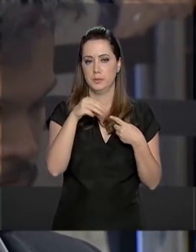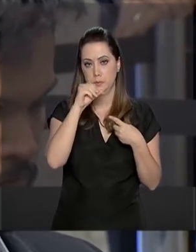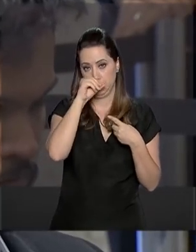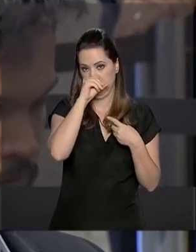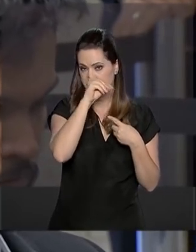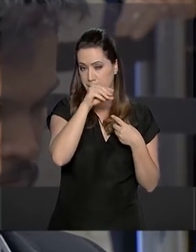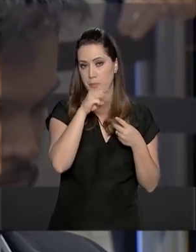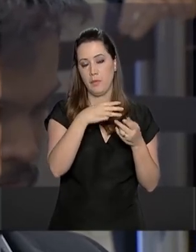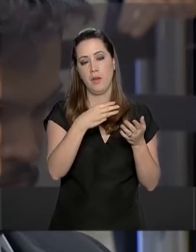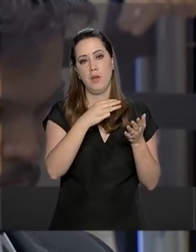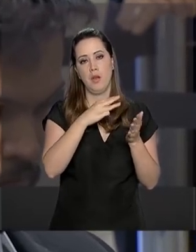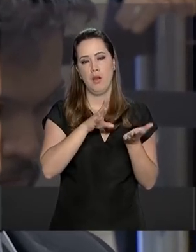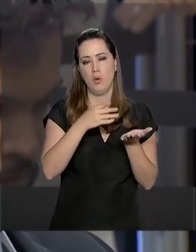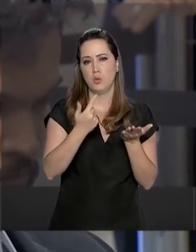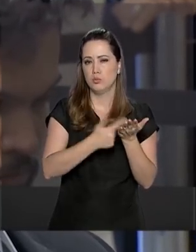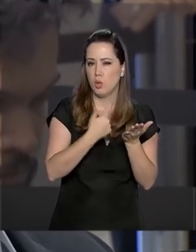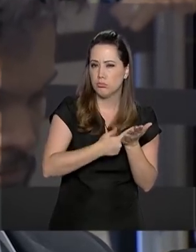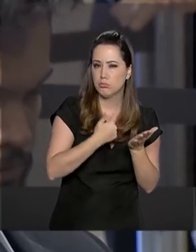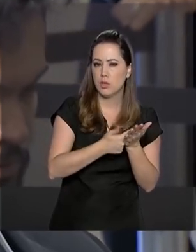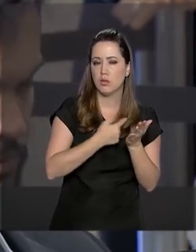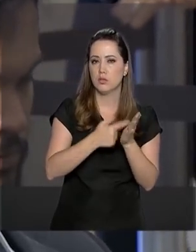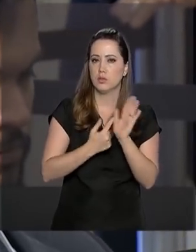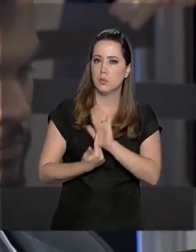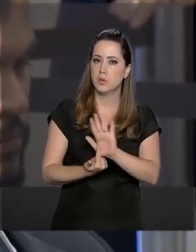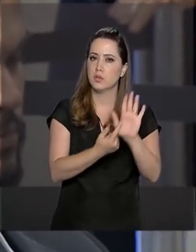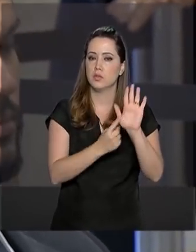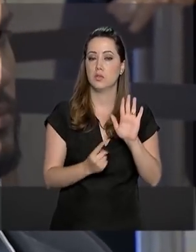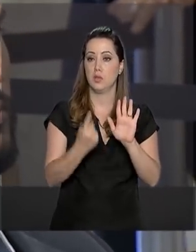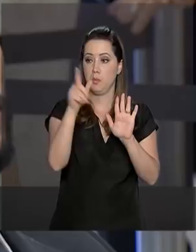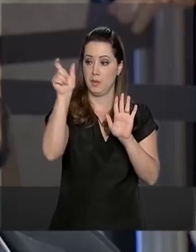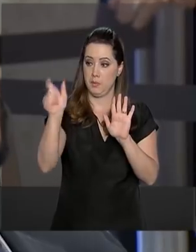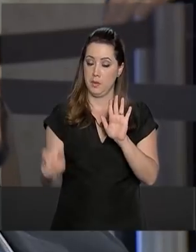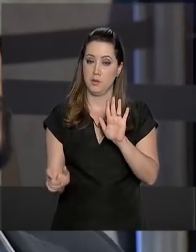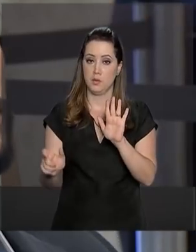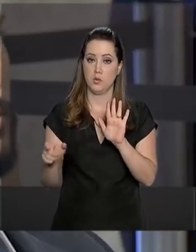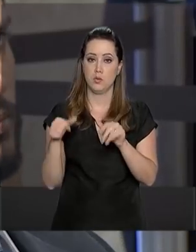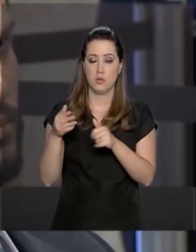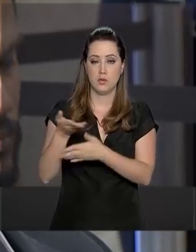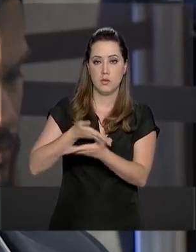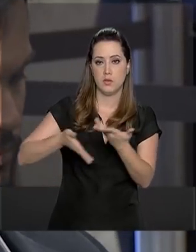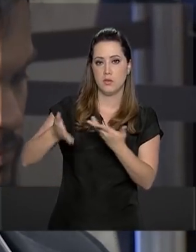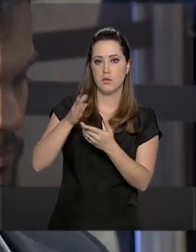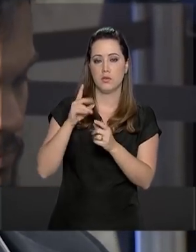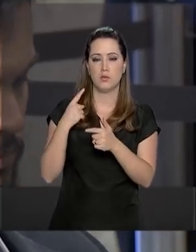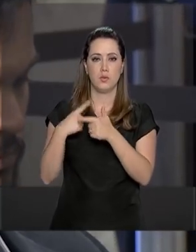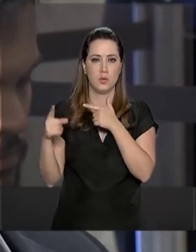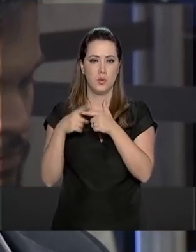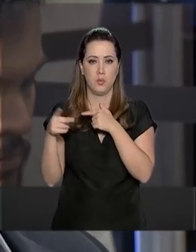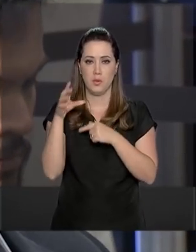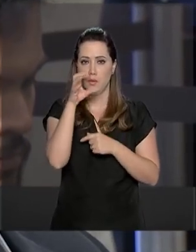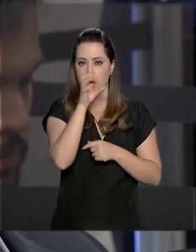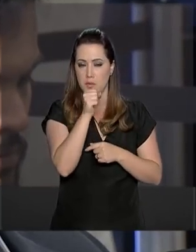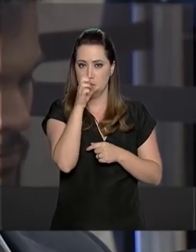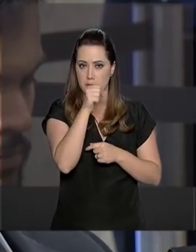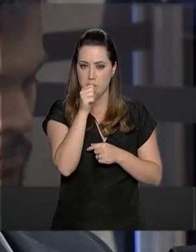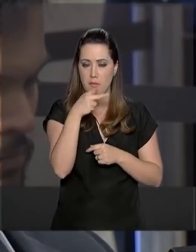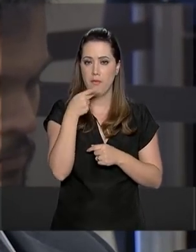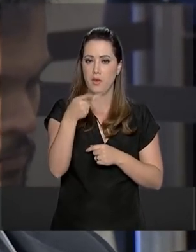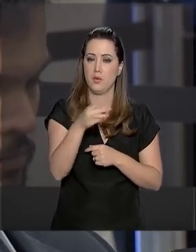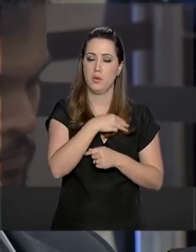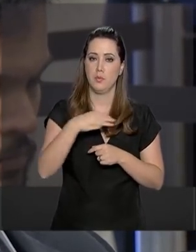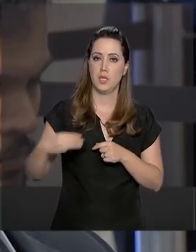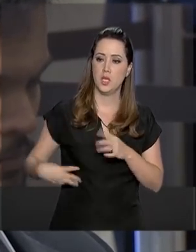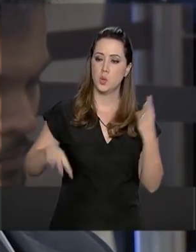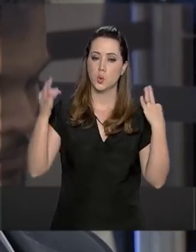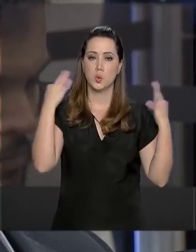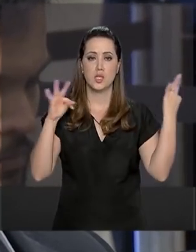hoje na folha mostrando que uma das candidatas que estaria envolvida no esquema de laranjas diz que o ministro